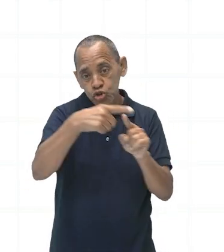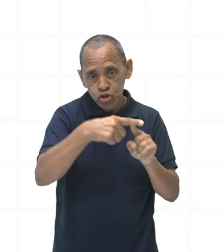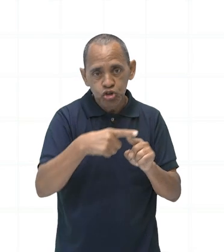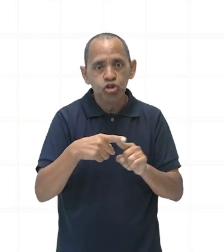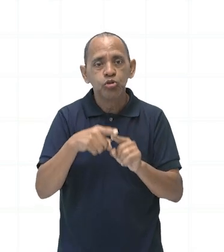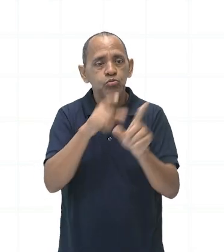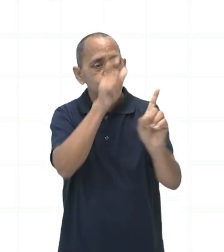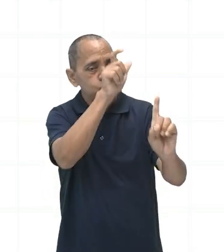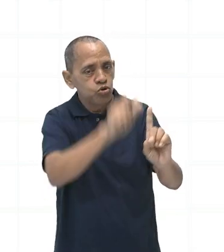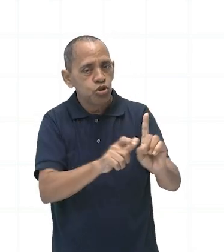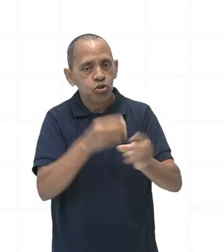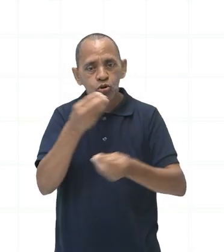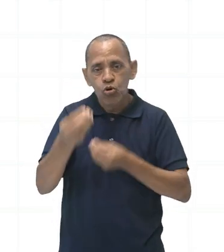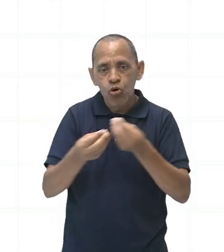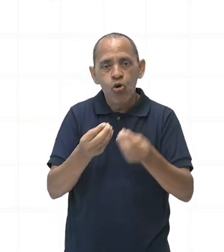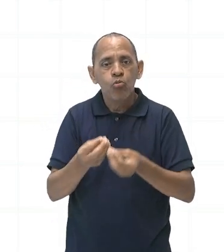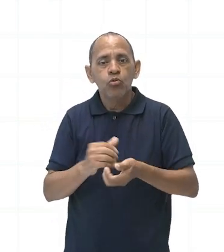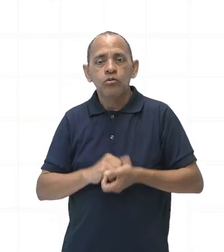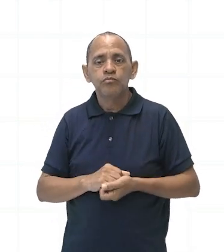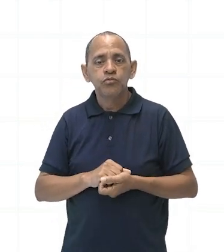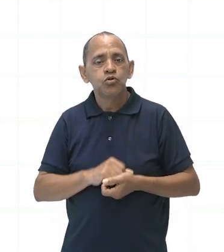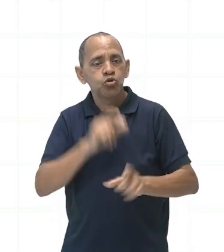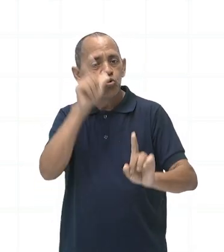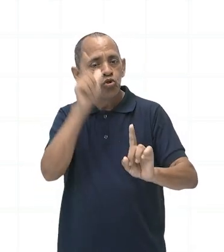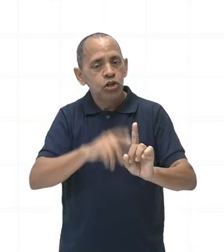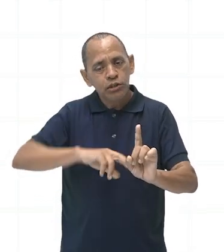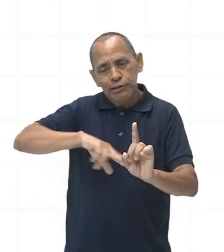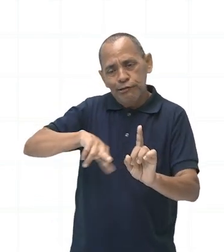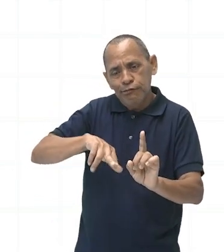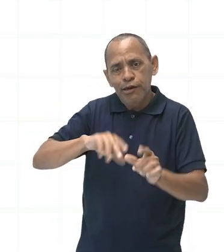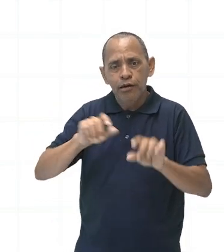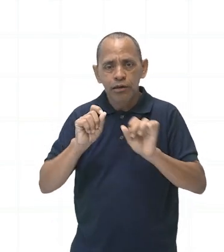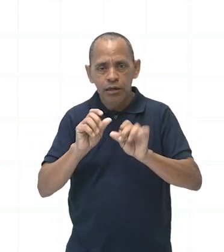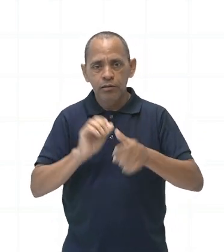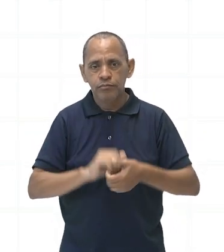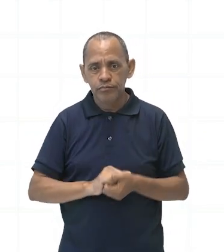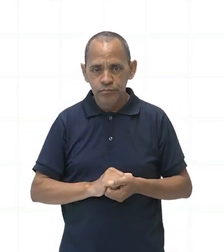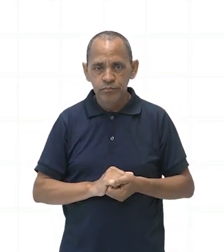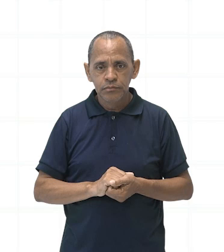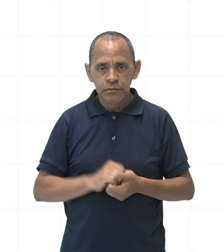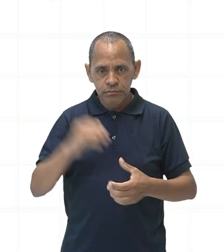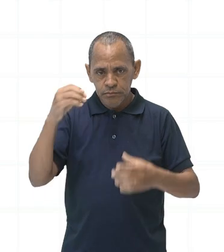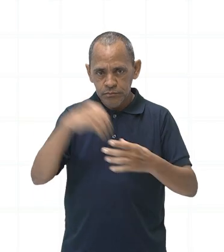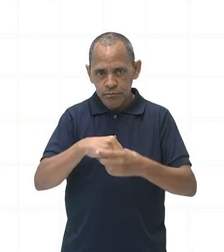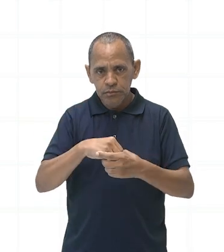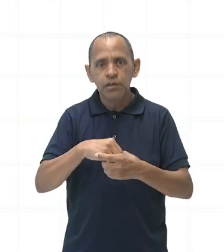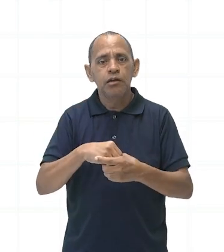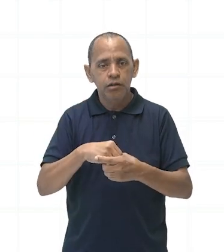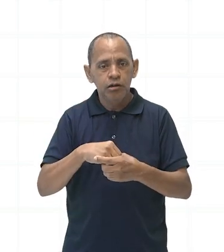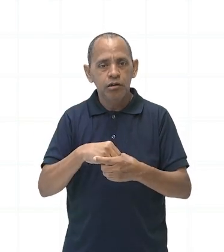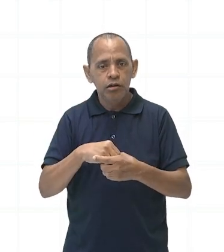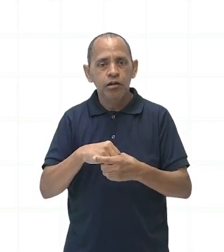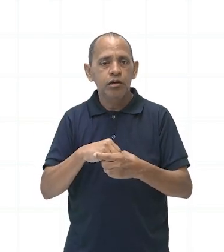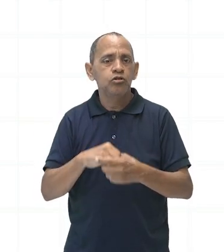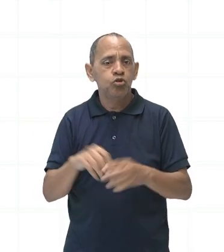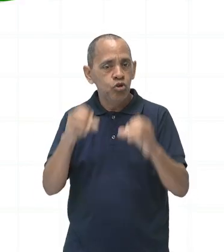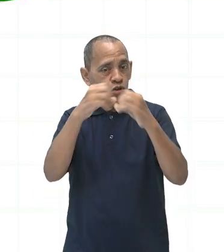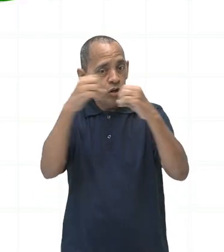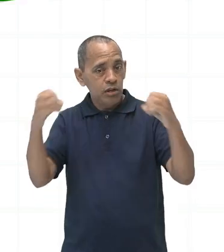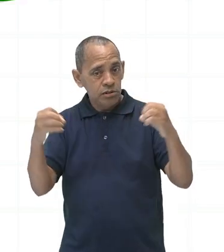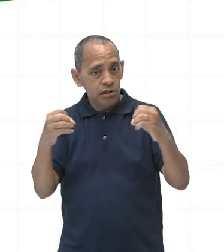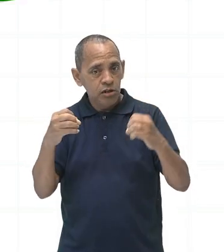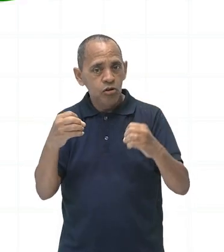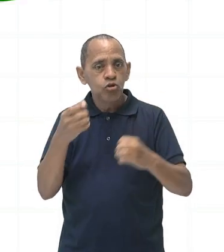só, como o sujeito não veio escrito, não aqui no nosso enunciado, mas a gente conseguiu identificar, já sabemos